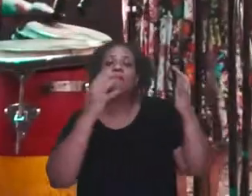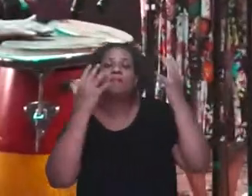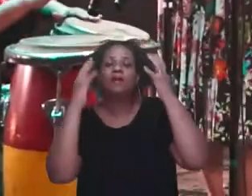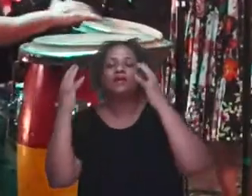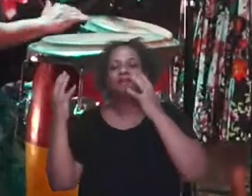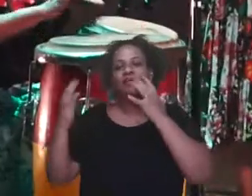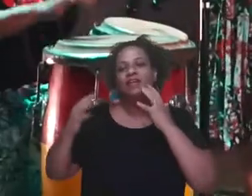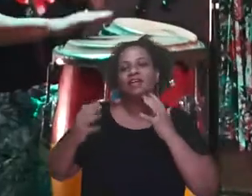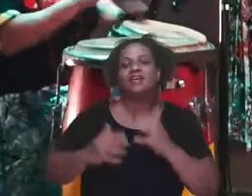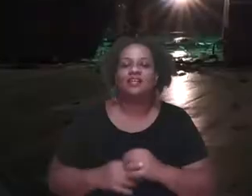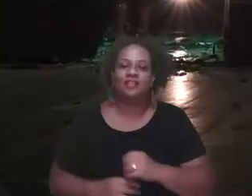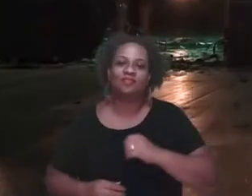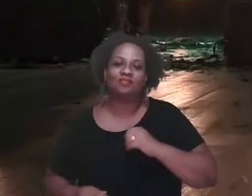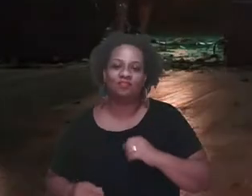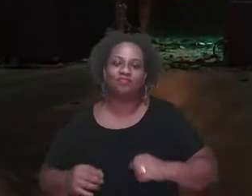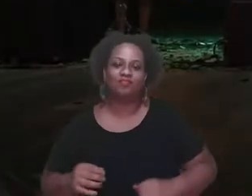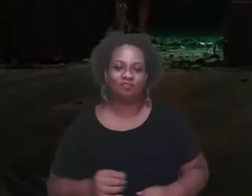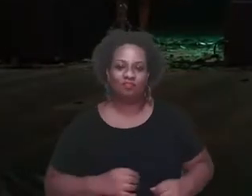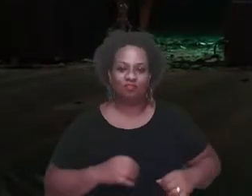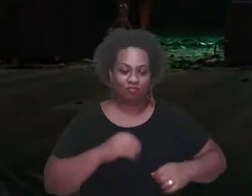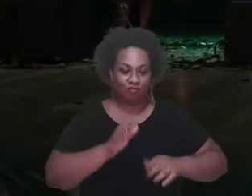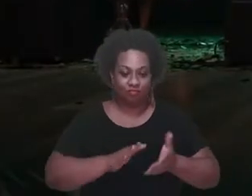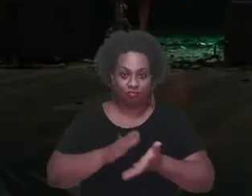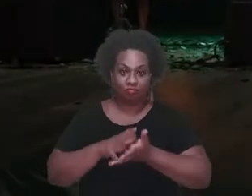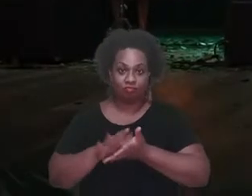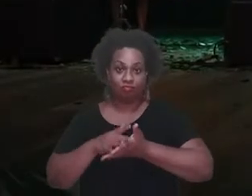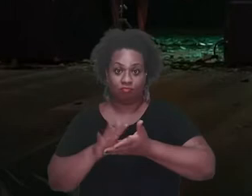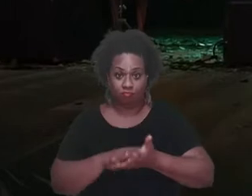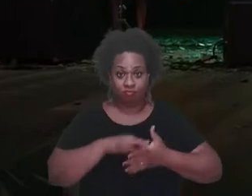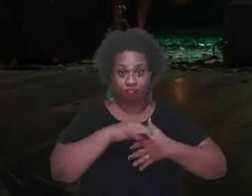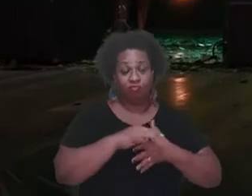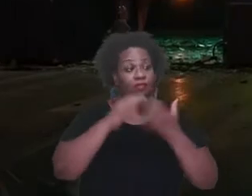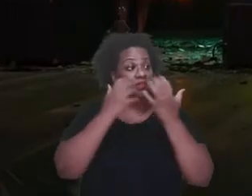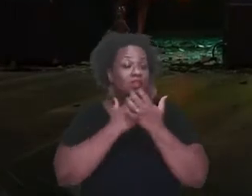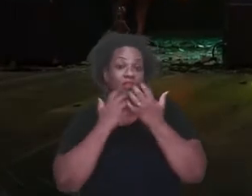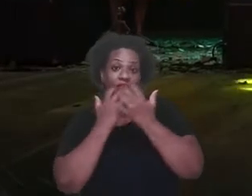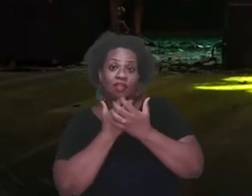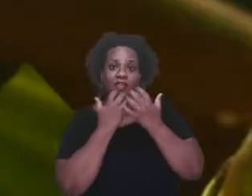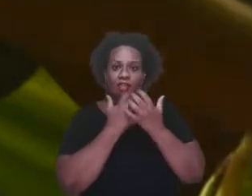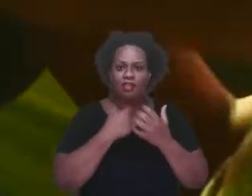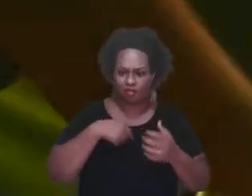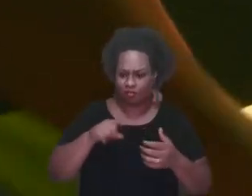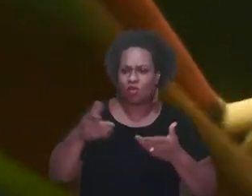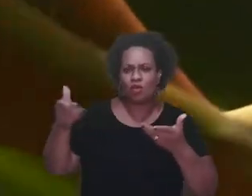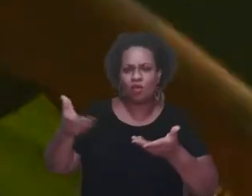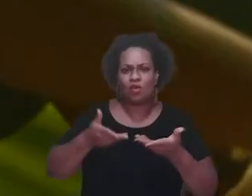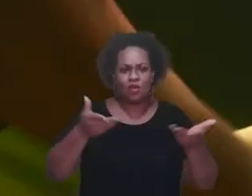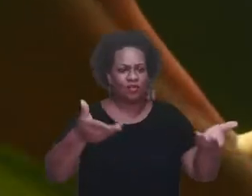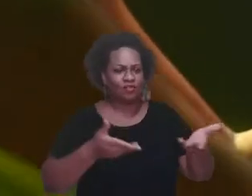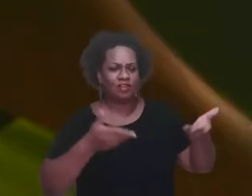fazer na palma da mão vendo sobrou levando a minha e eu tá tudo